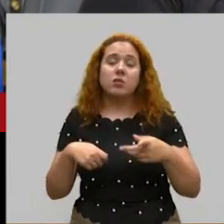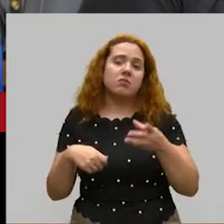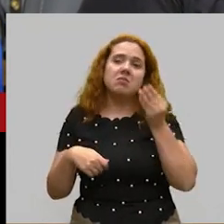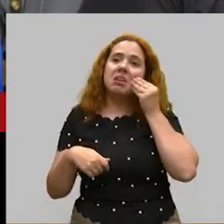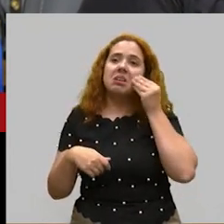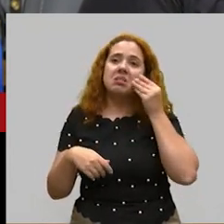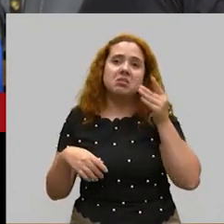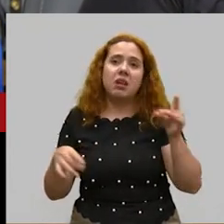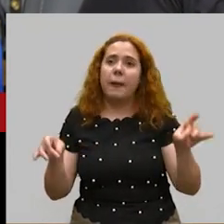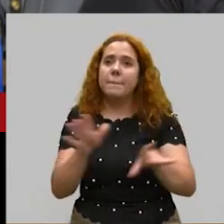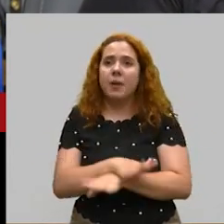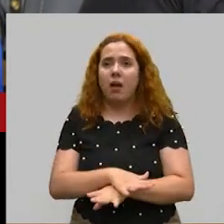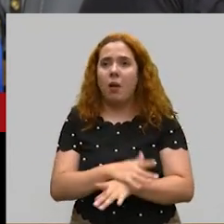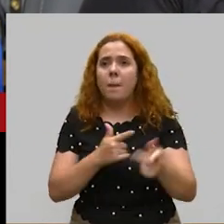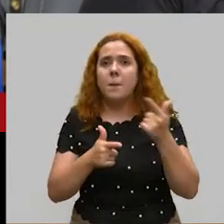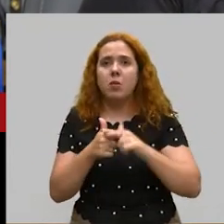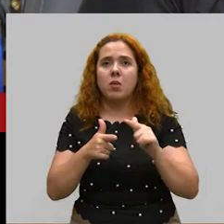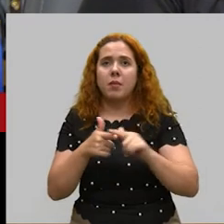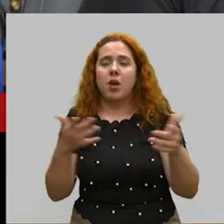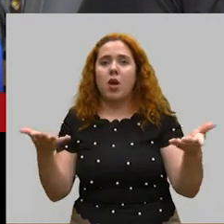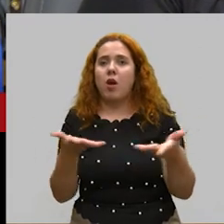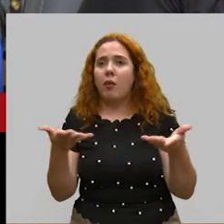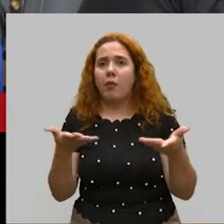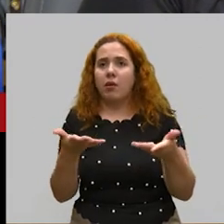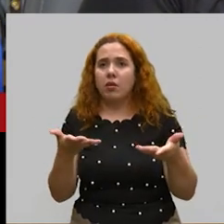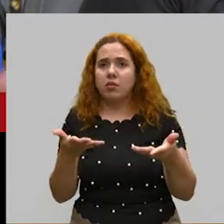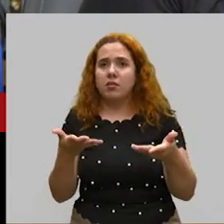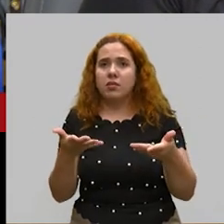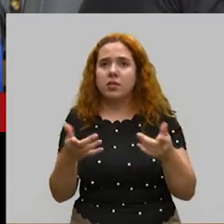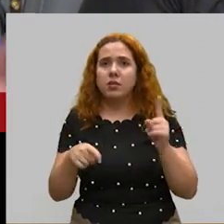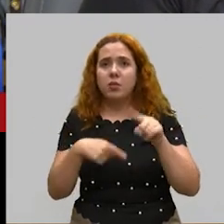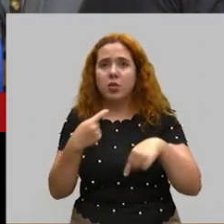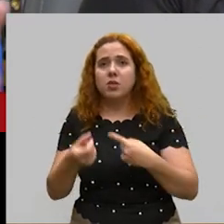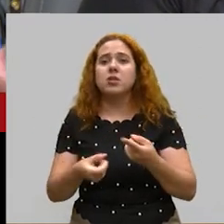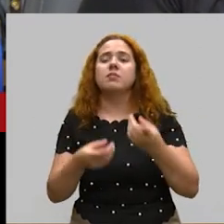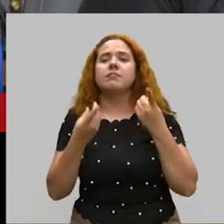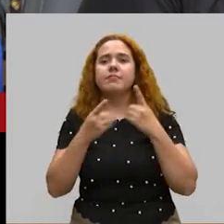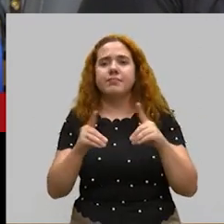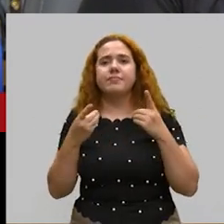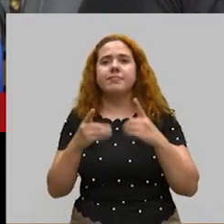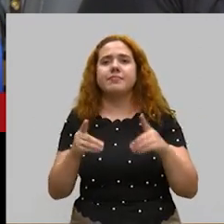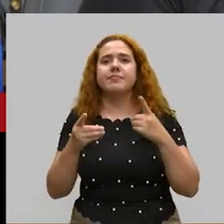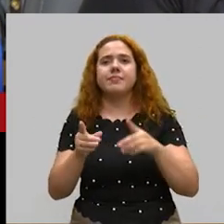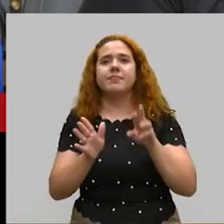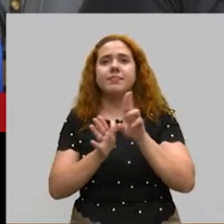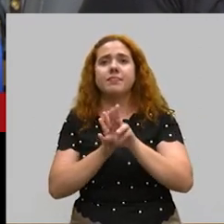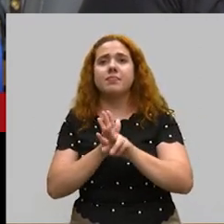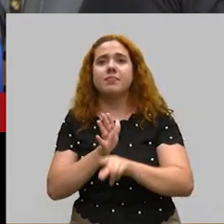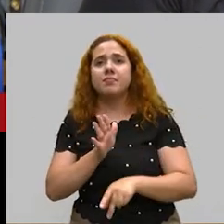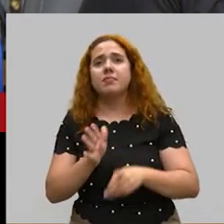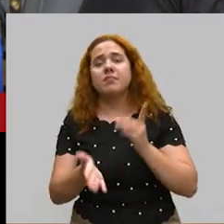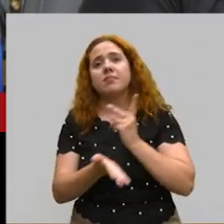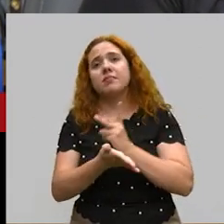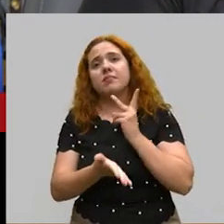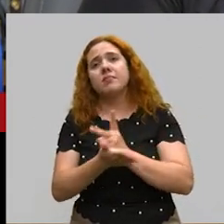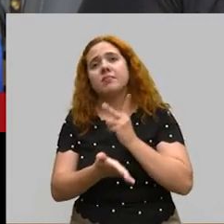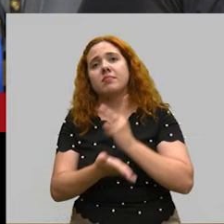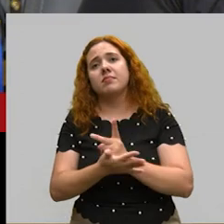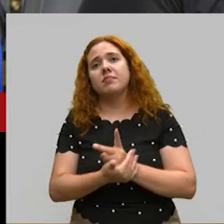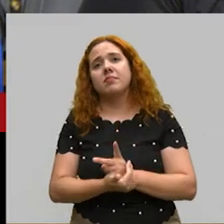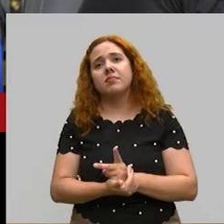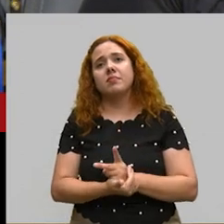problema de imediato aqui e agora e a gente volta esse debate constantemente inclusive Esse instrumento